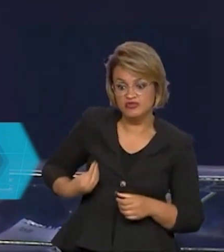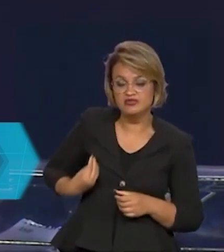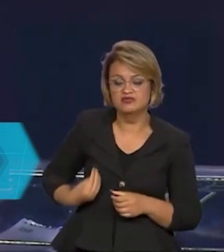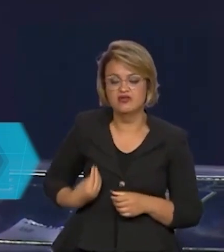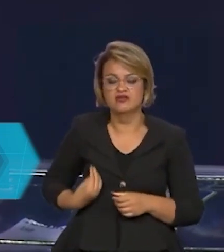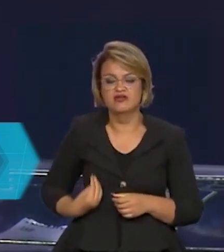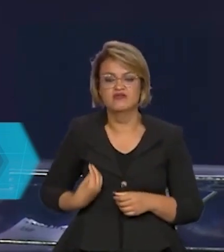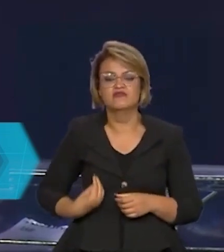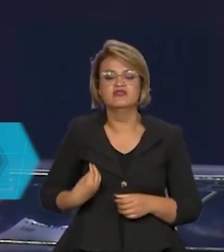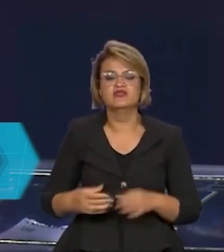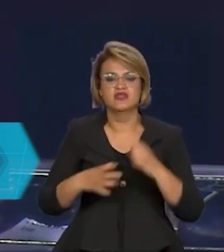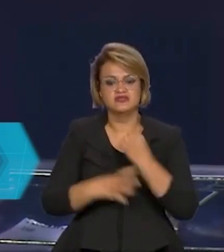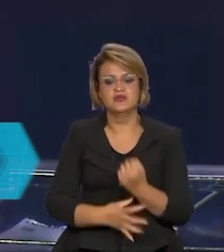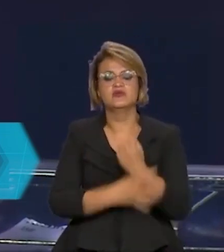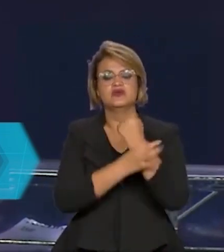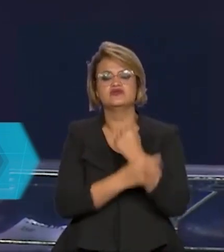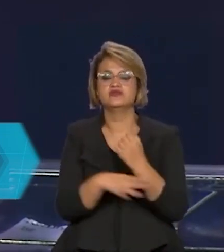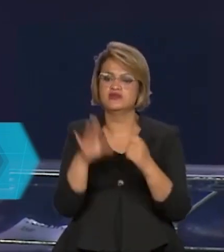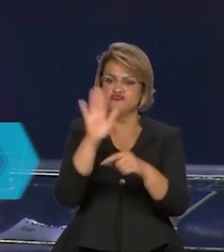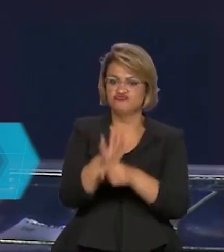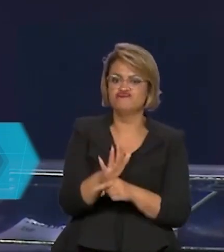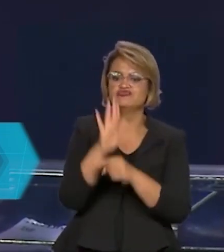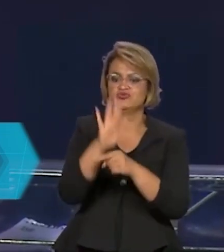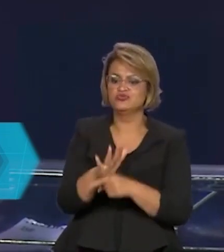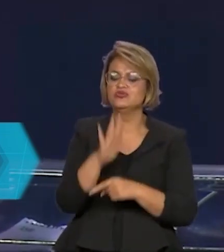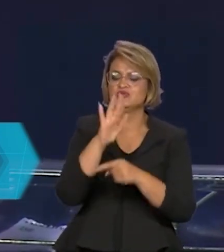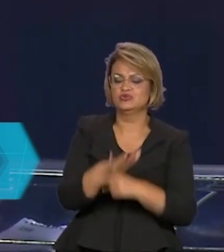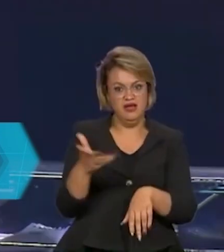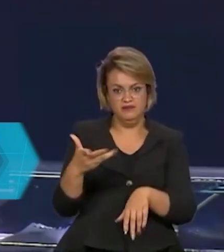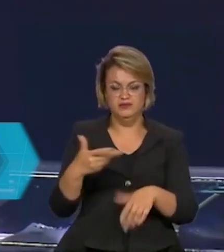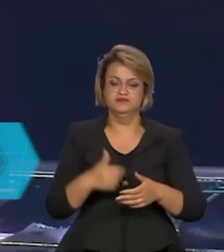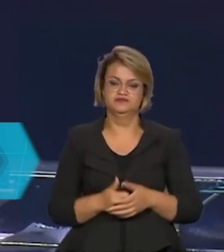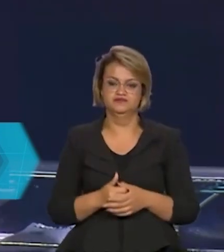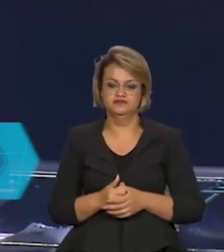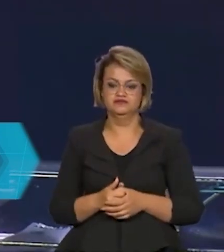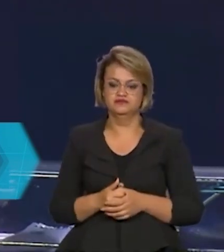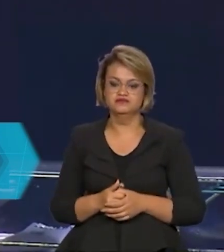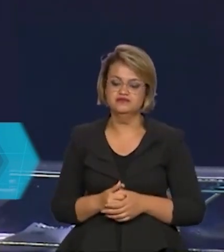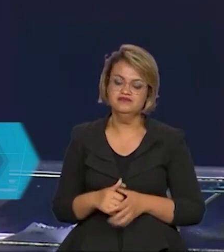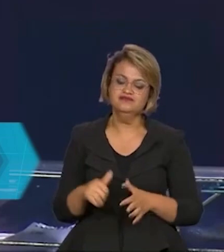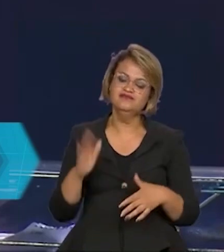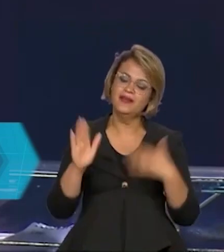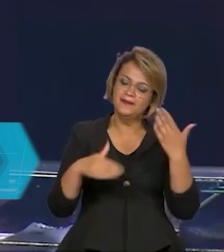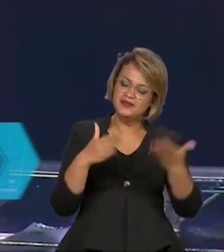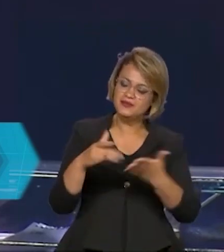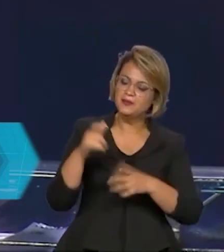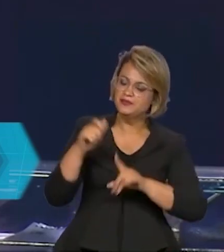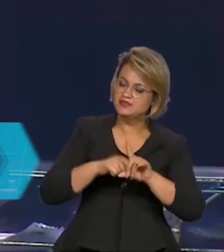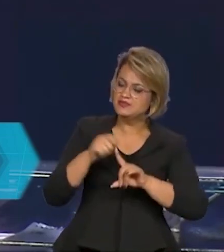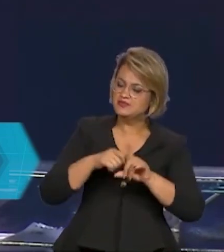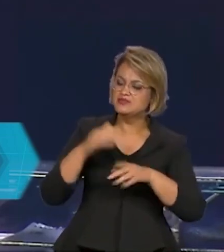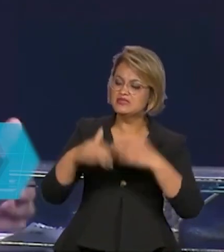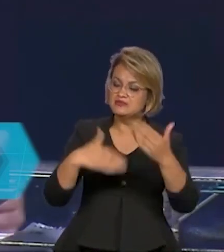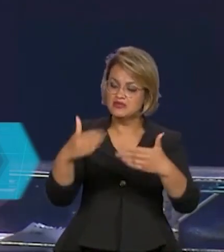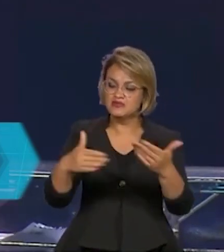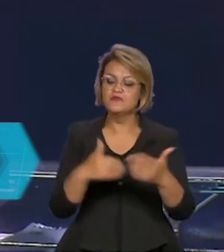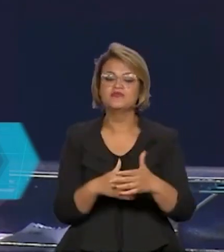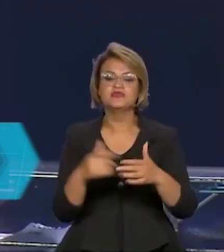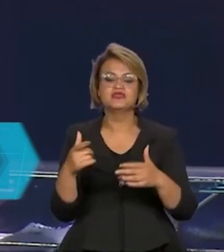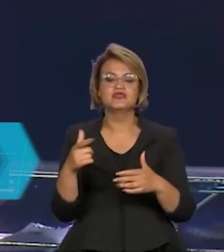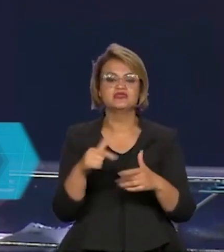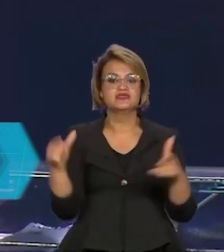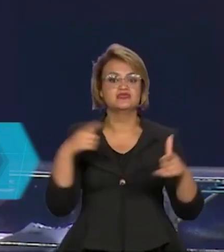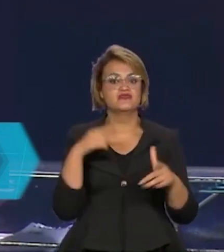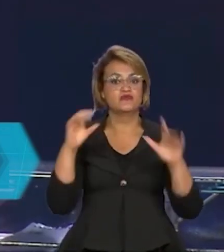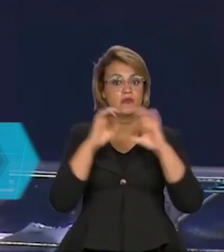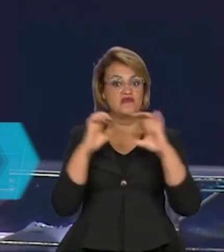na questão da segurança ele ajuda enormemente em outro trecho algo que me insita que o Minha Casa Minha Vida